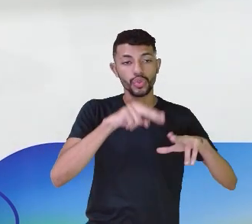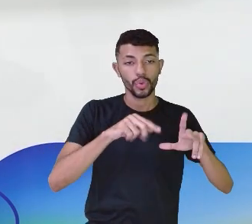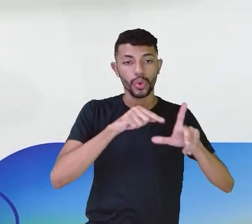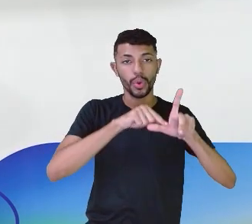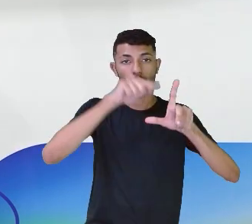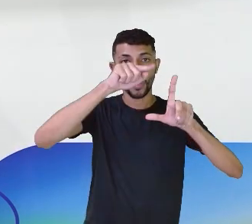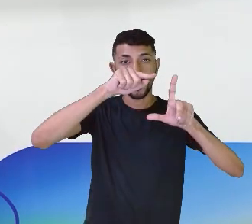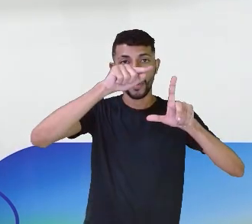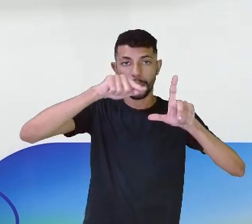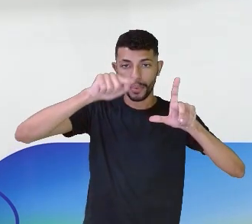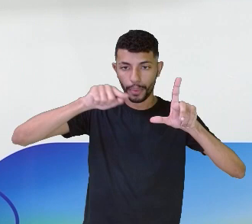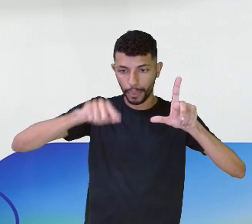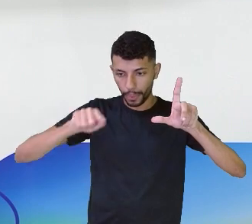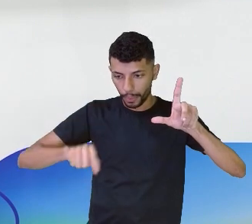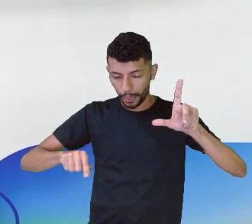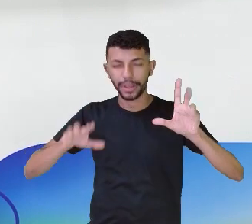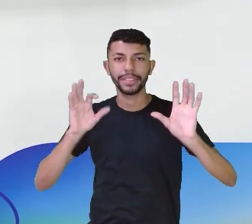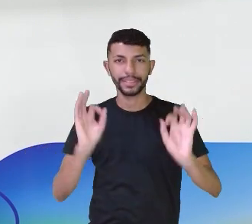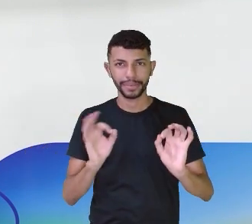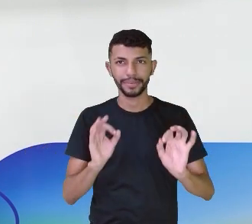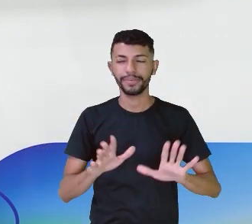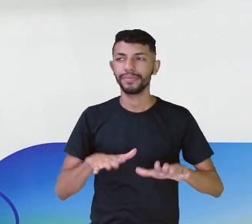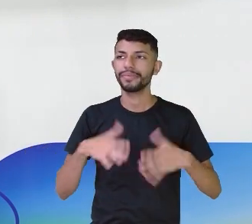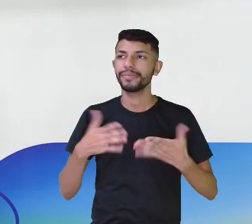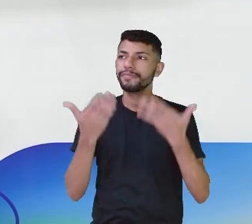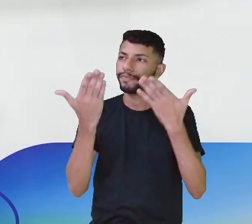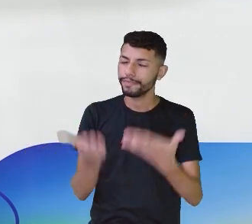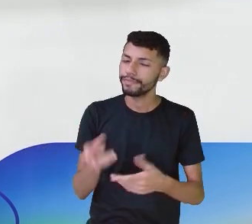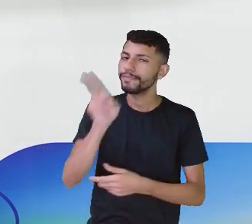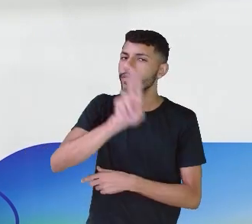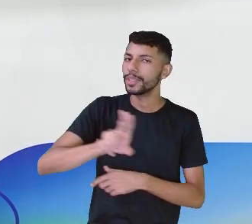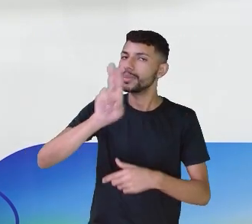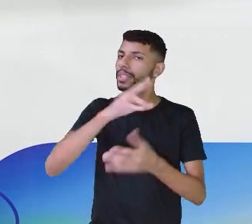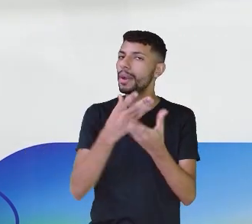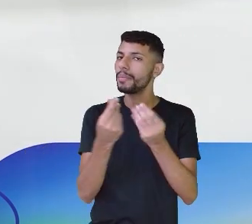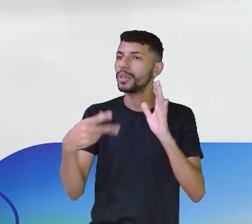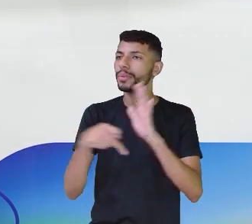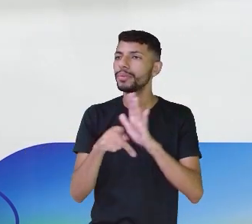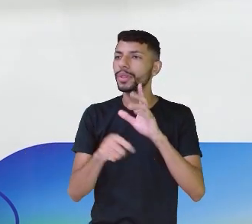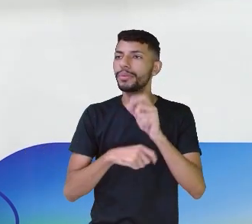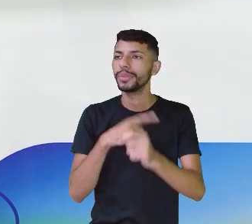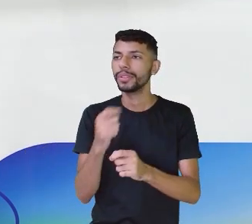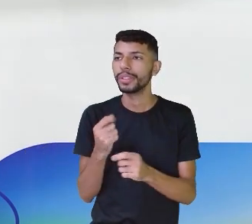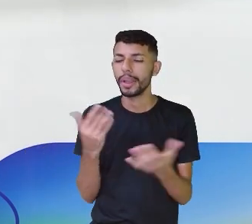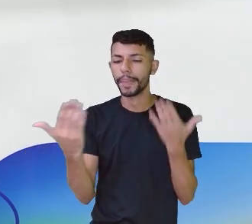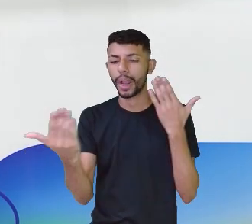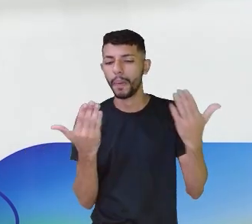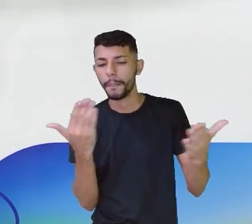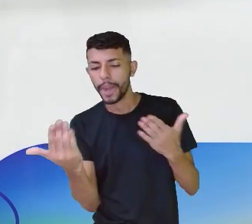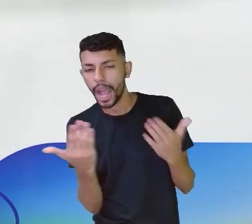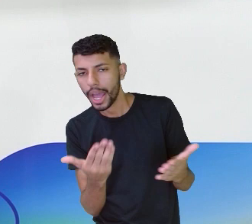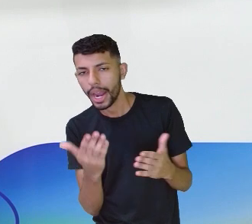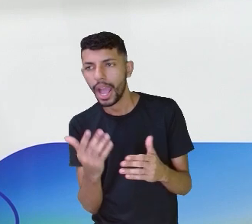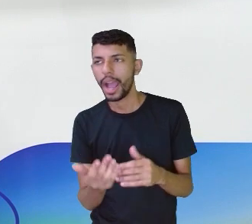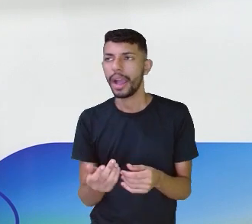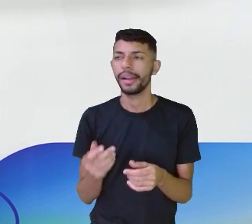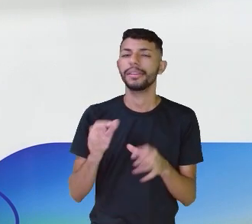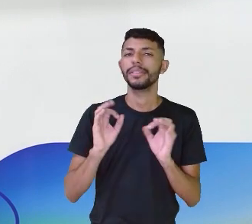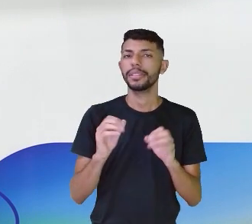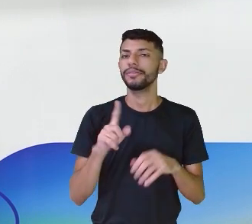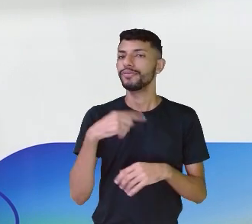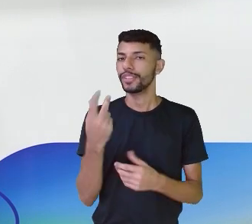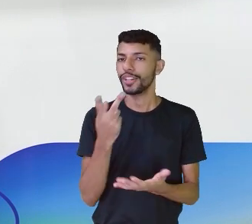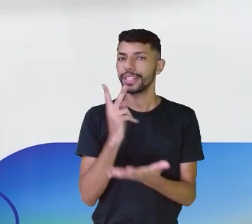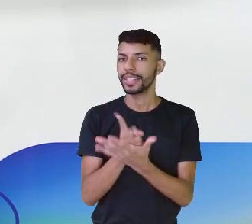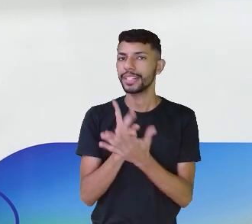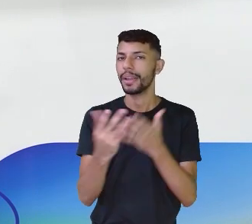a linha ia para baixo. Isso é muito utilizado para acompanhamento, para comparação. A gente vê muito isso na